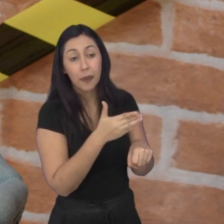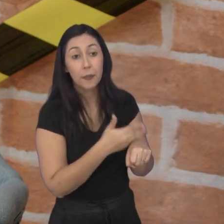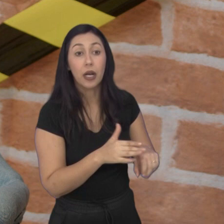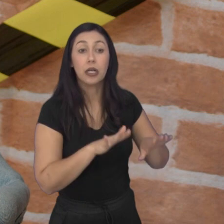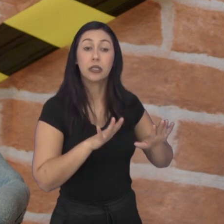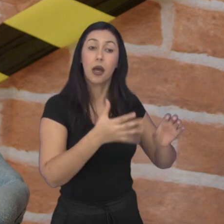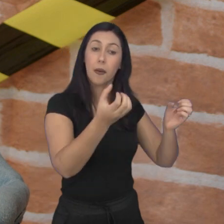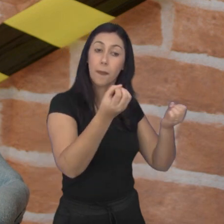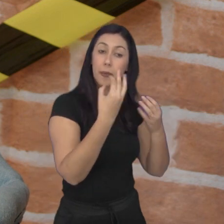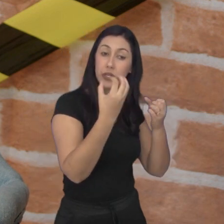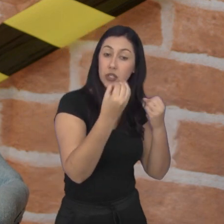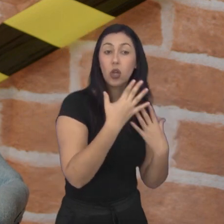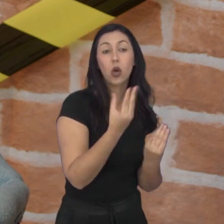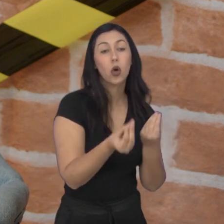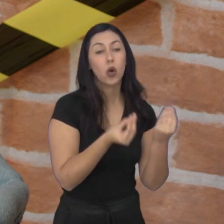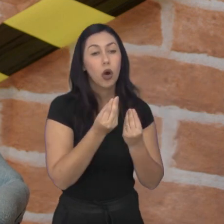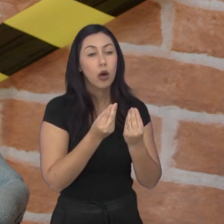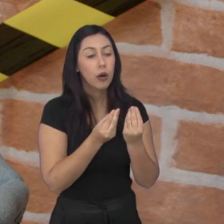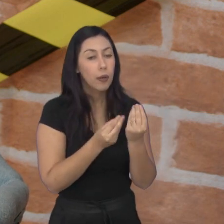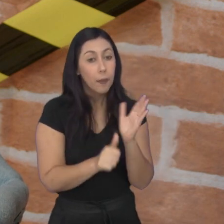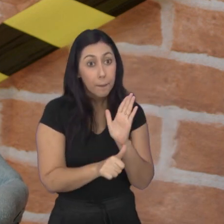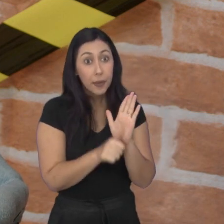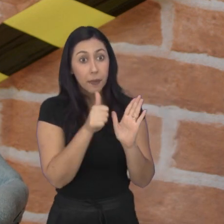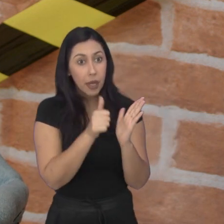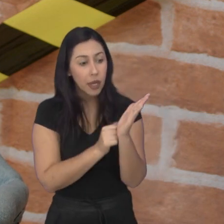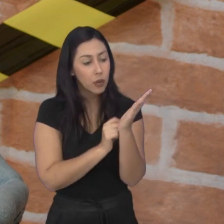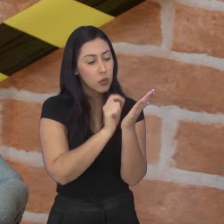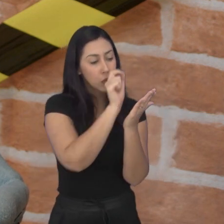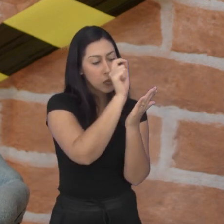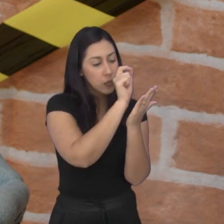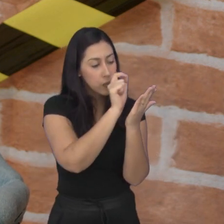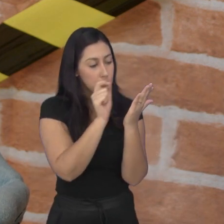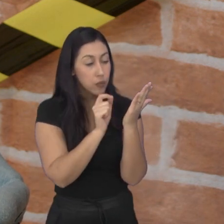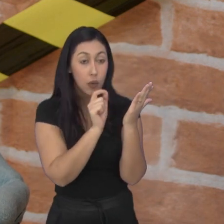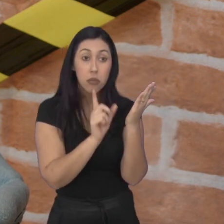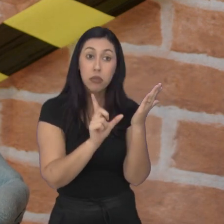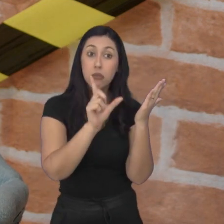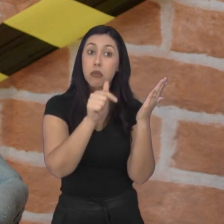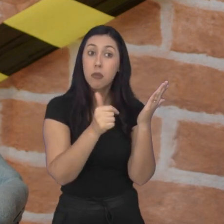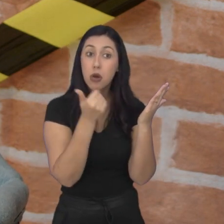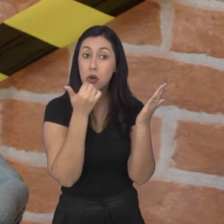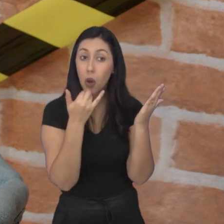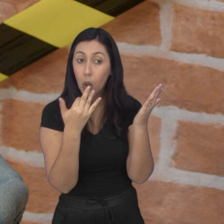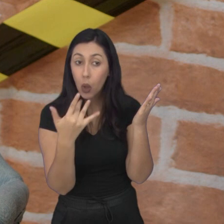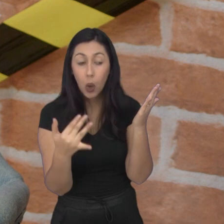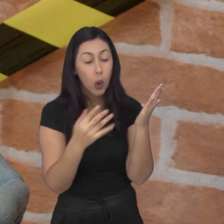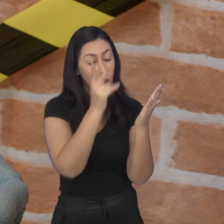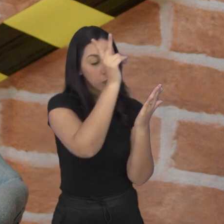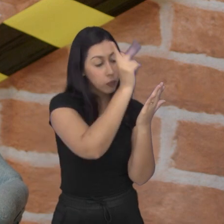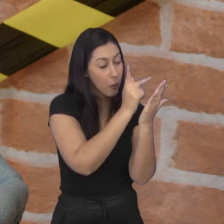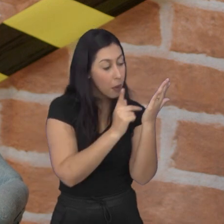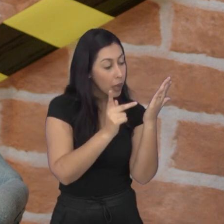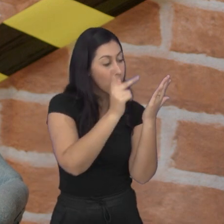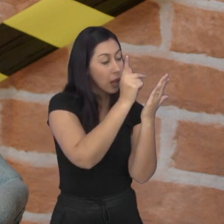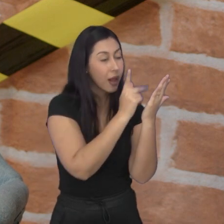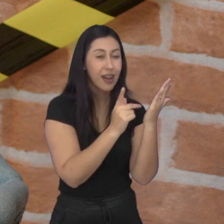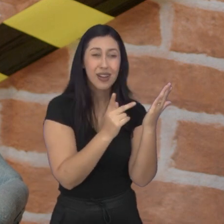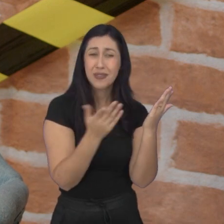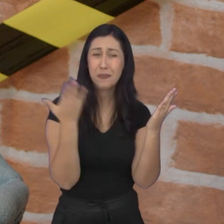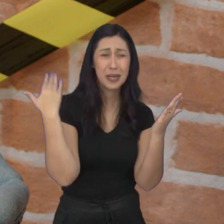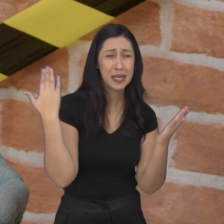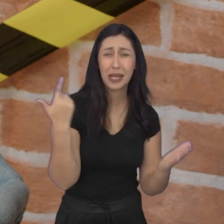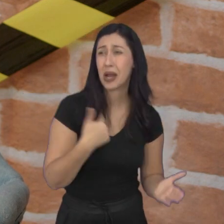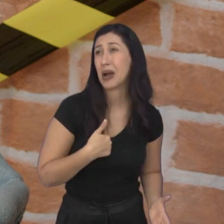ensinou a sombrear, me mostrou o esfuminho, me mostrou técnicas de coloração, esboço, e eu